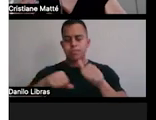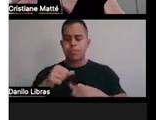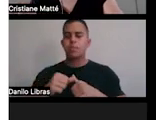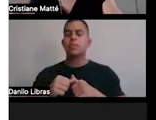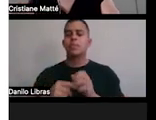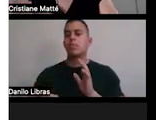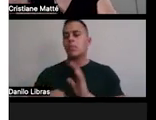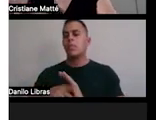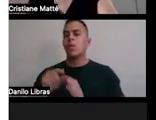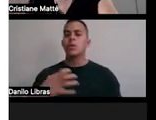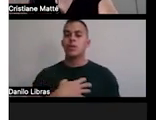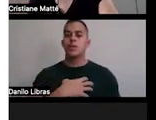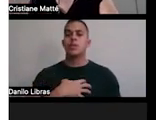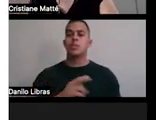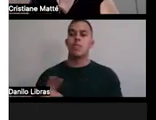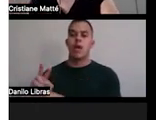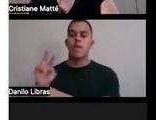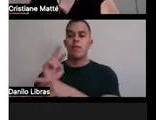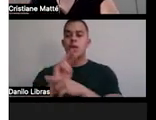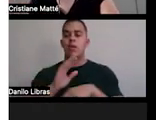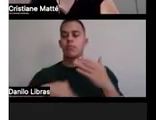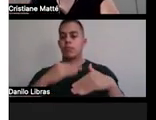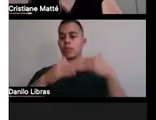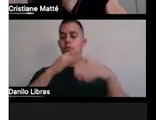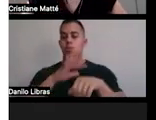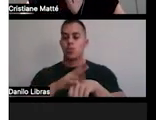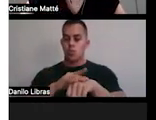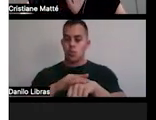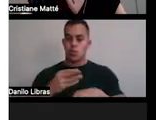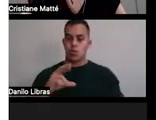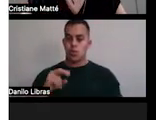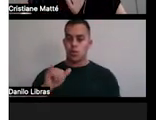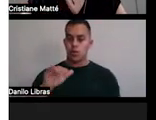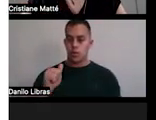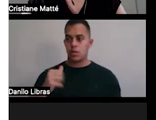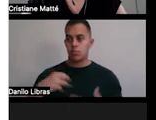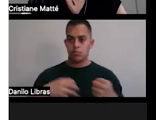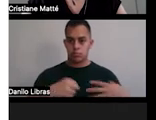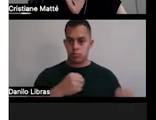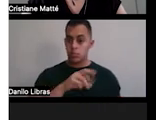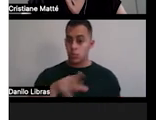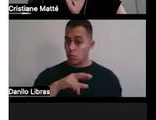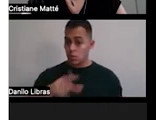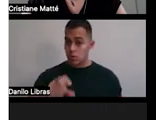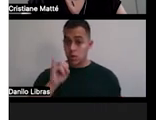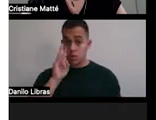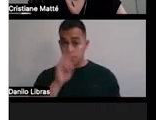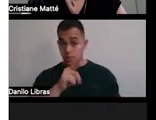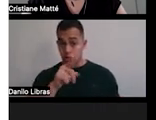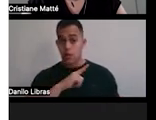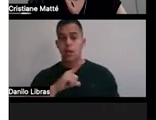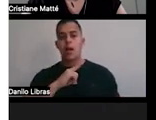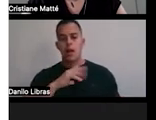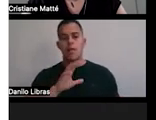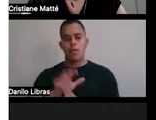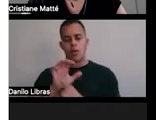no sentido de prevenir o desenvolvimento de doenças crônicas não transmissíveis. Então, se a gente olhar aqui, ó, intervenções tanto